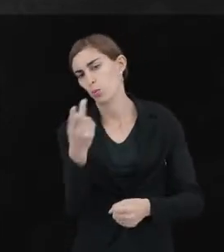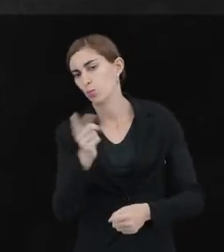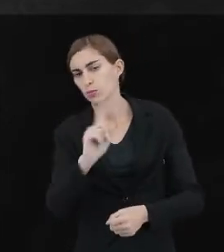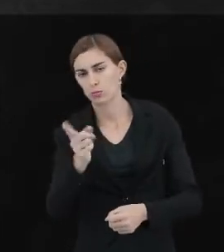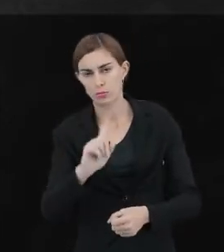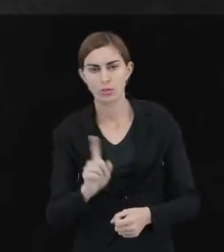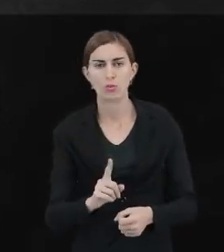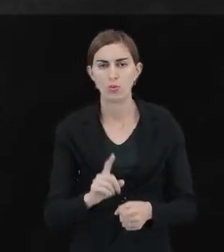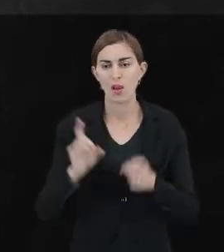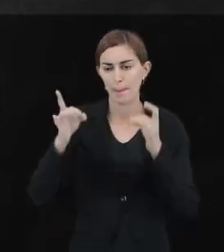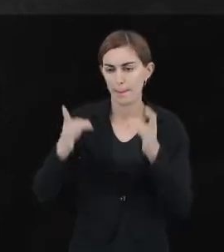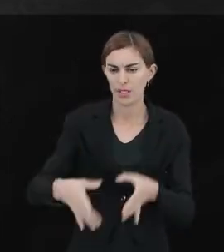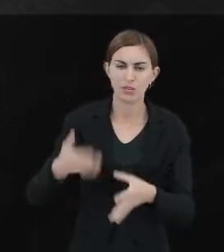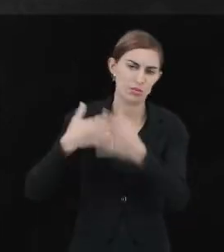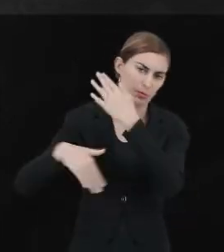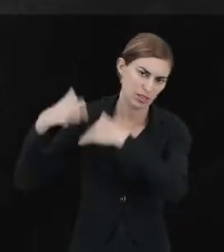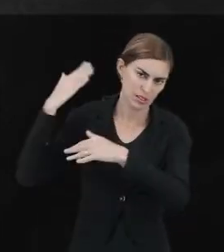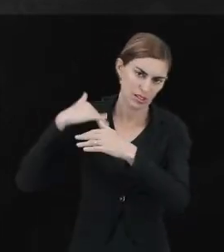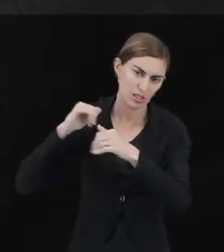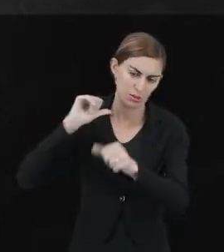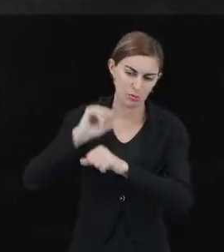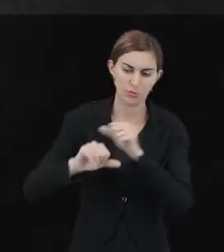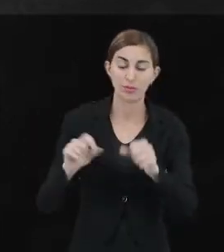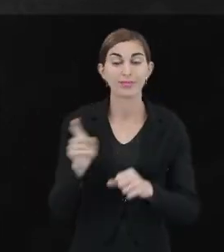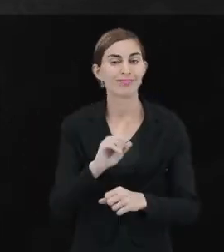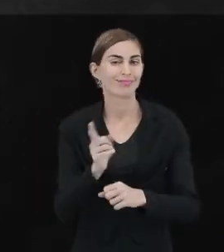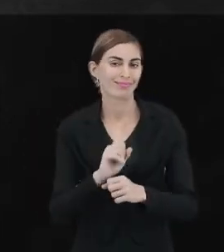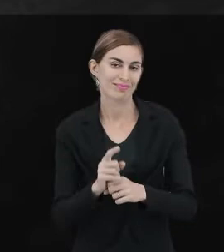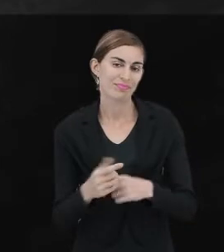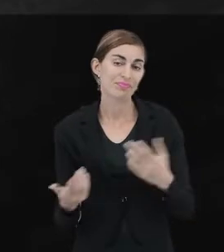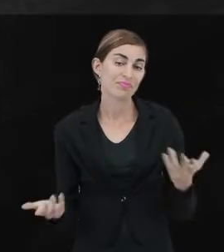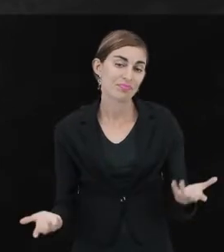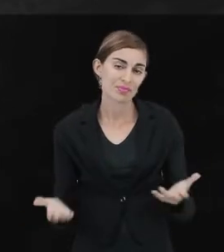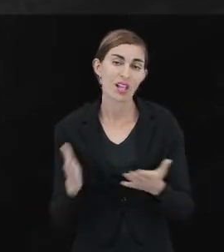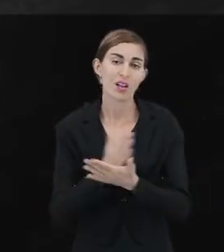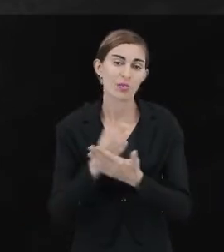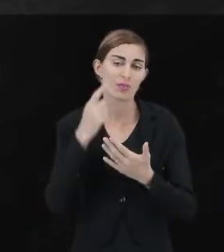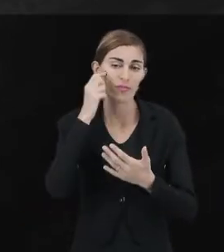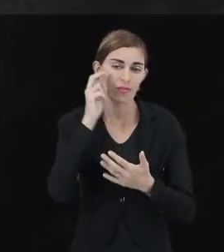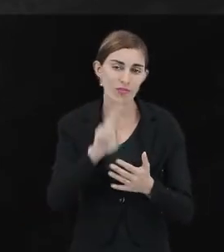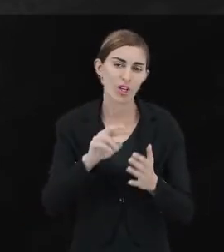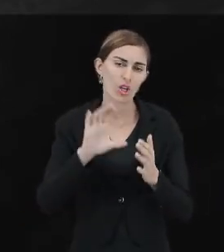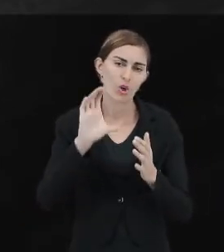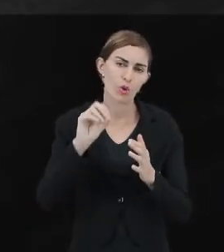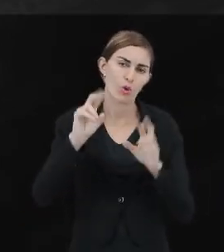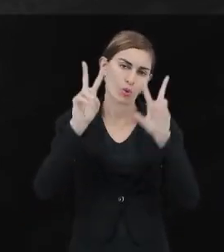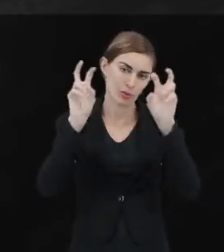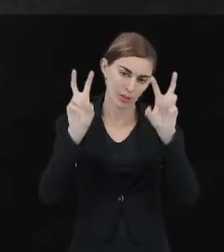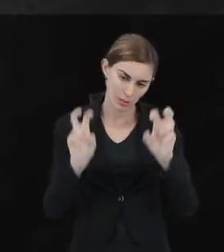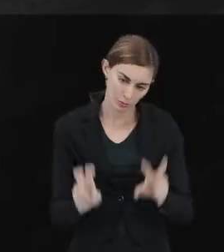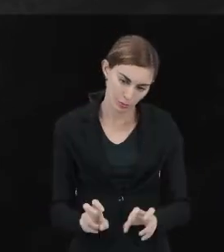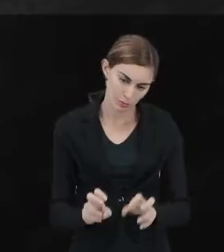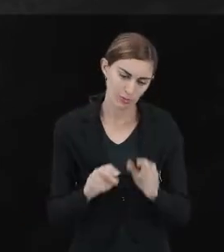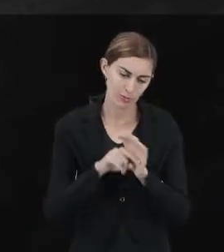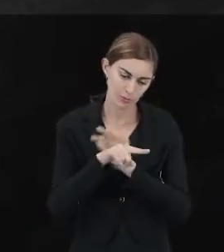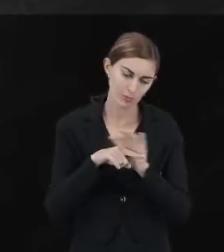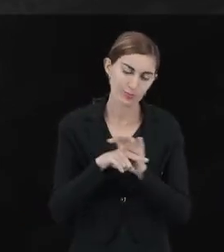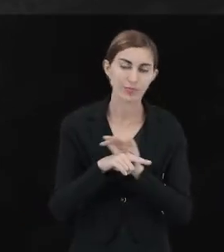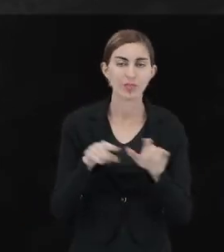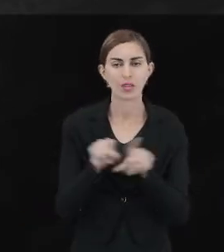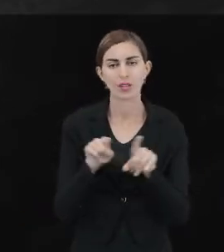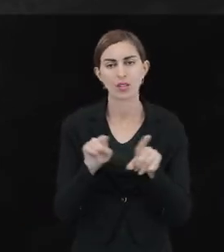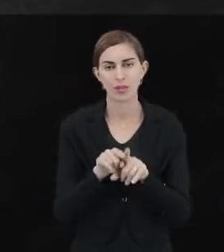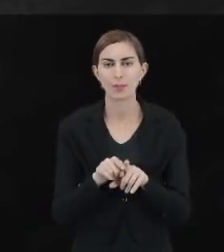abandonam tudo o que havia antes. Nesse momento, é importante não apenas rever a seleção dos conteúdos, mas também